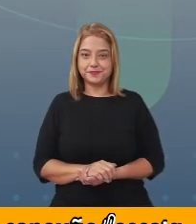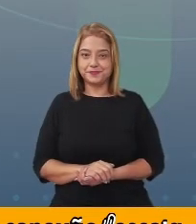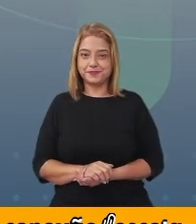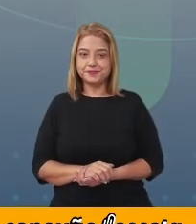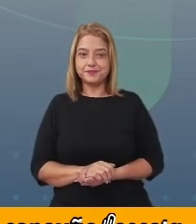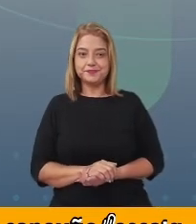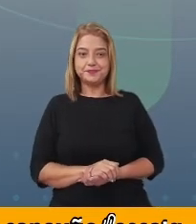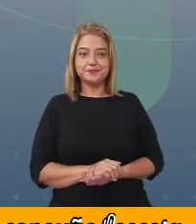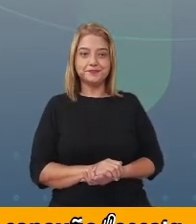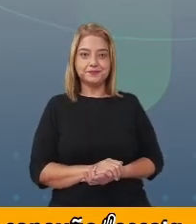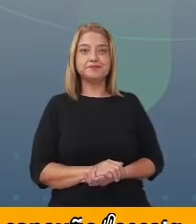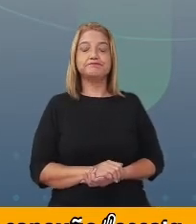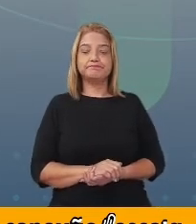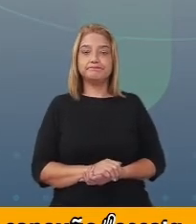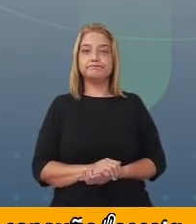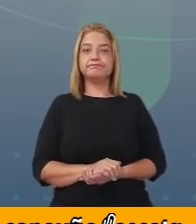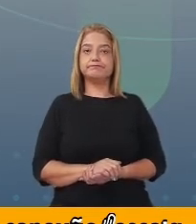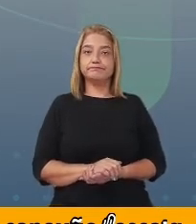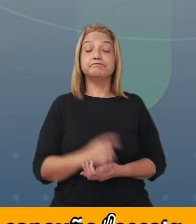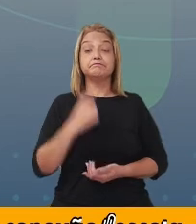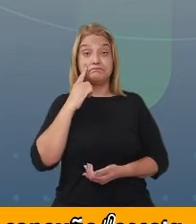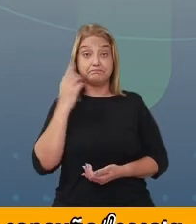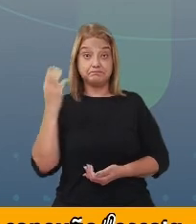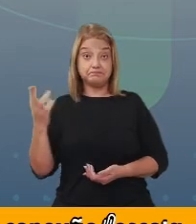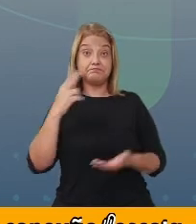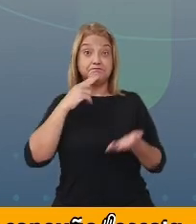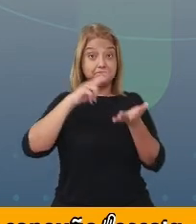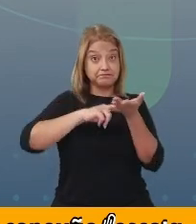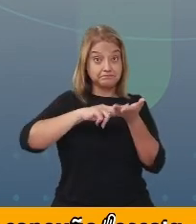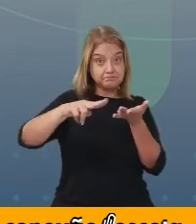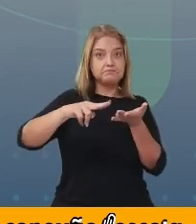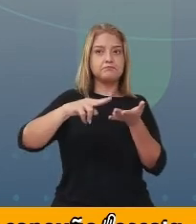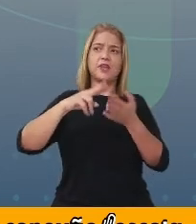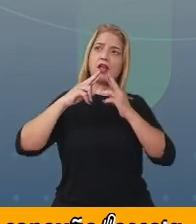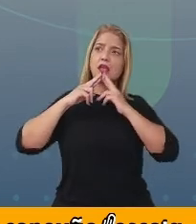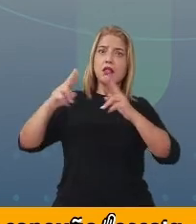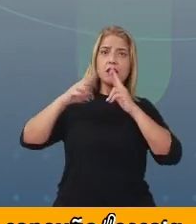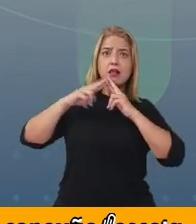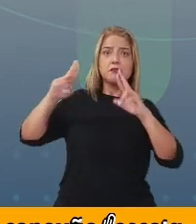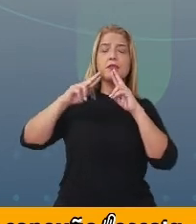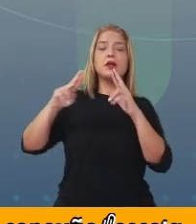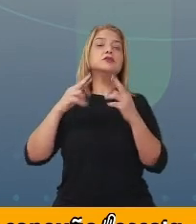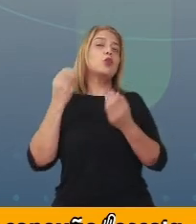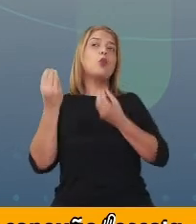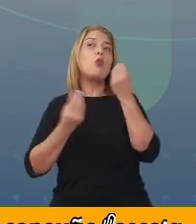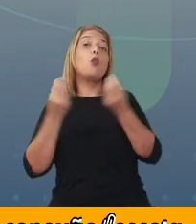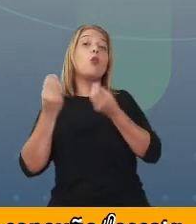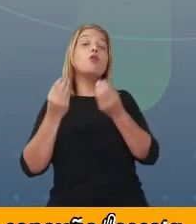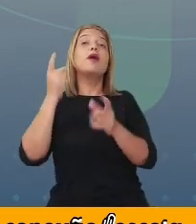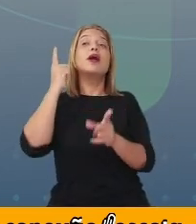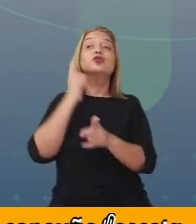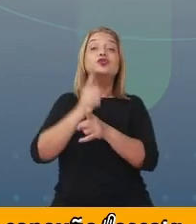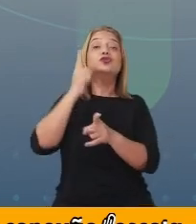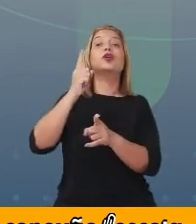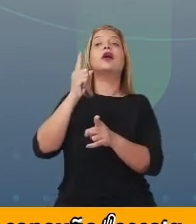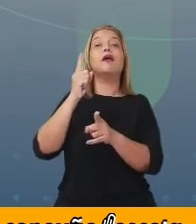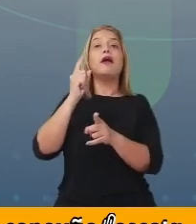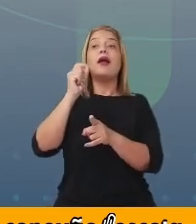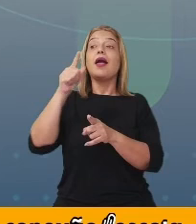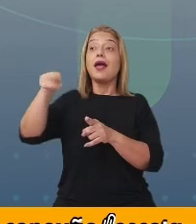Bem, olha só, então, essa carta que está protestando e encontrando um lugar no